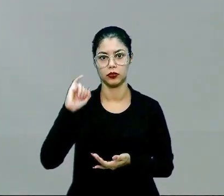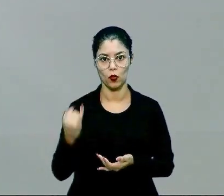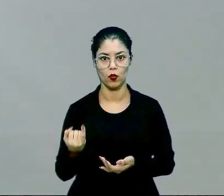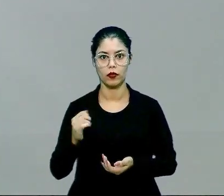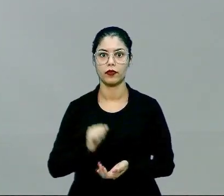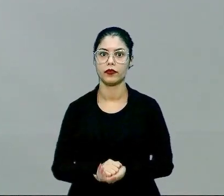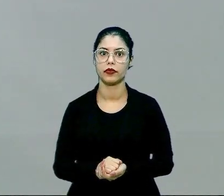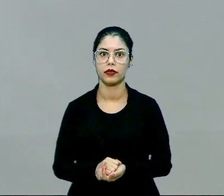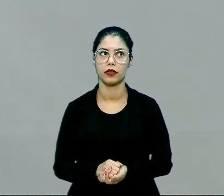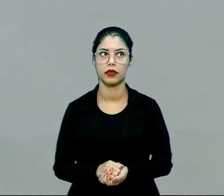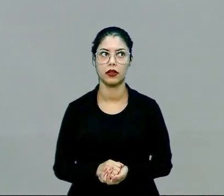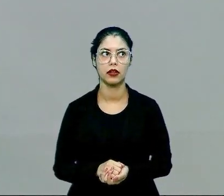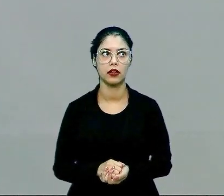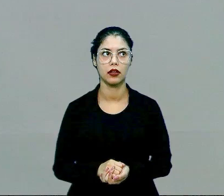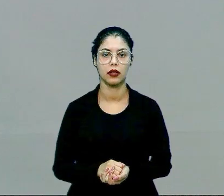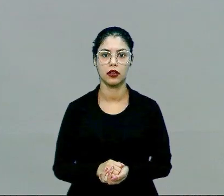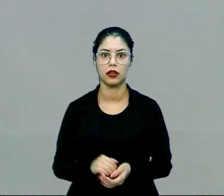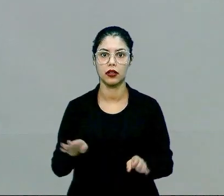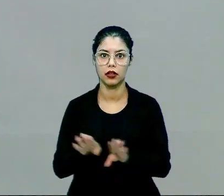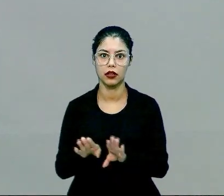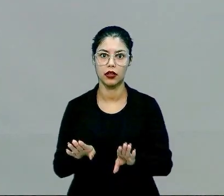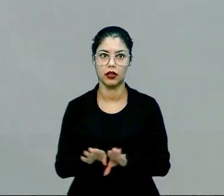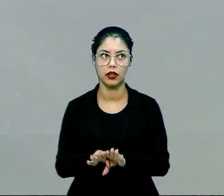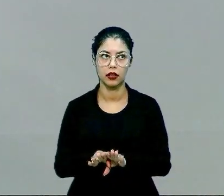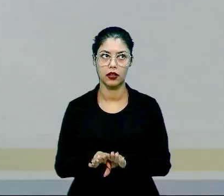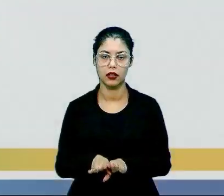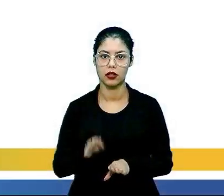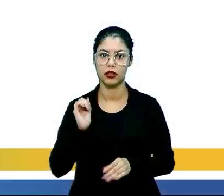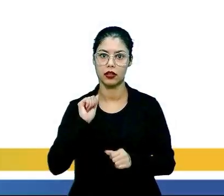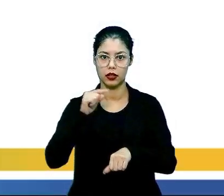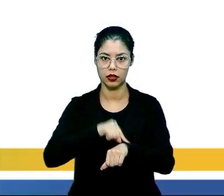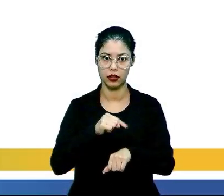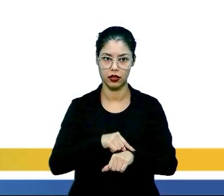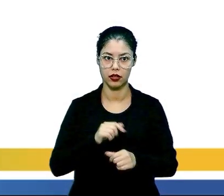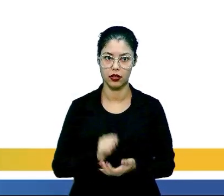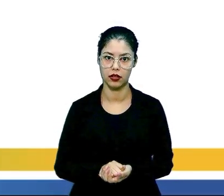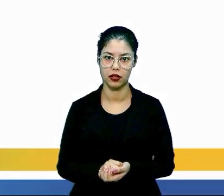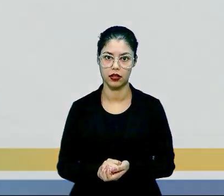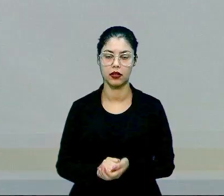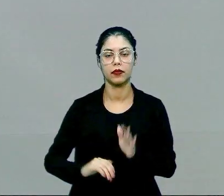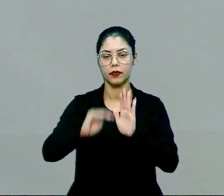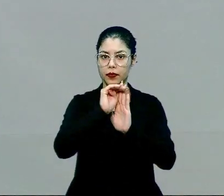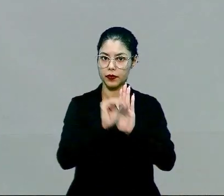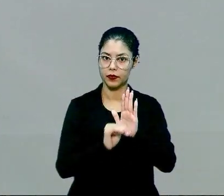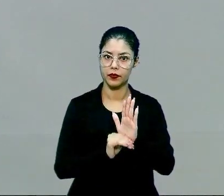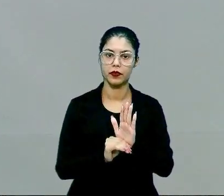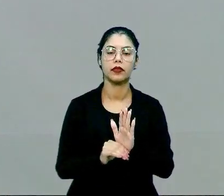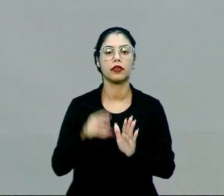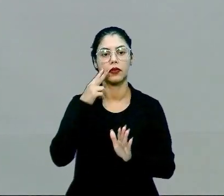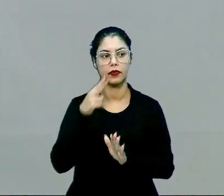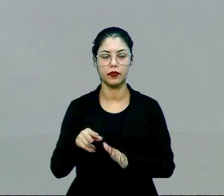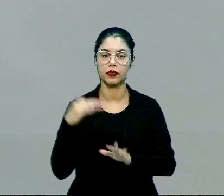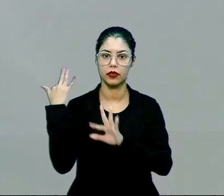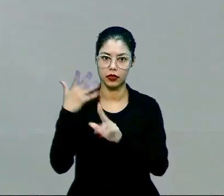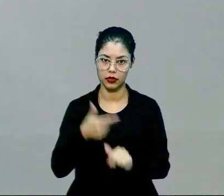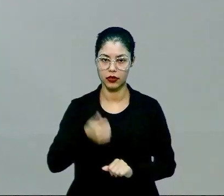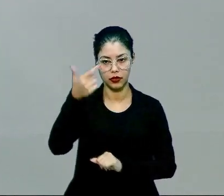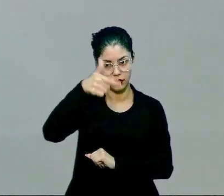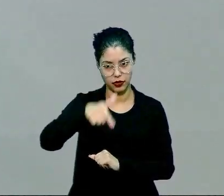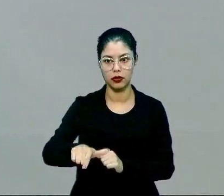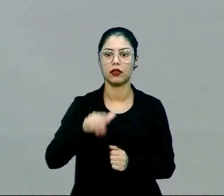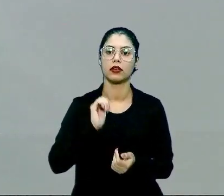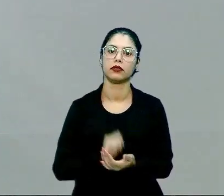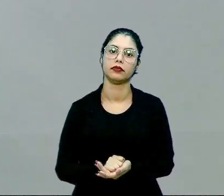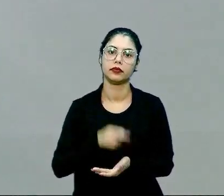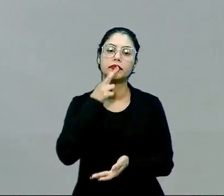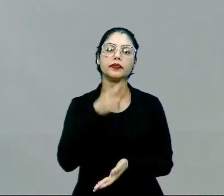emagrecimento. Tranquilo? Compreendido? A gente vai ficar por aqui porque o tempo urge, aqui a gente tem algumas referências. Caso você queira ver essa aula e rever essa